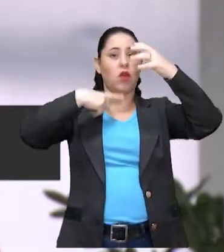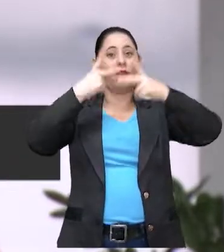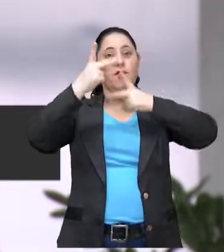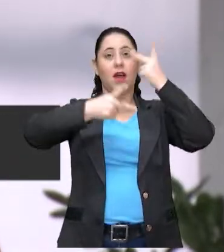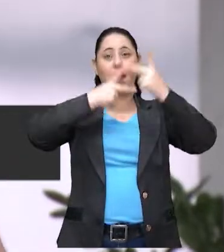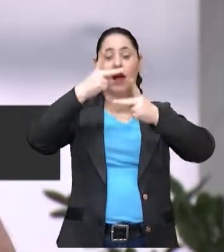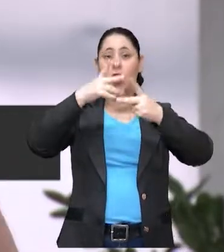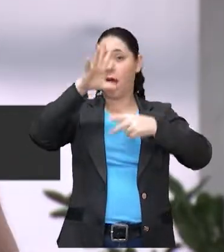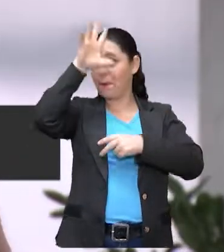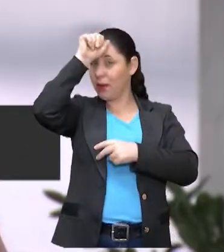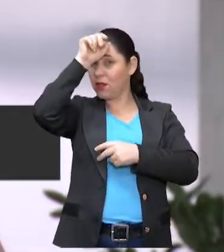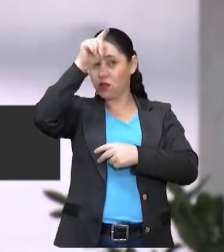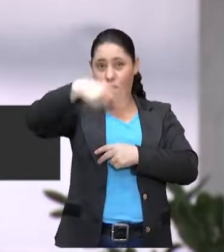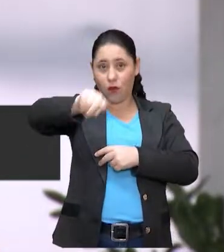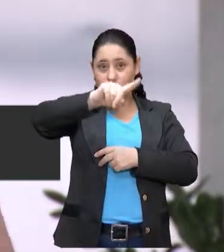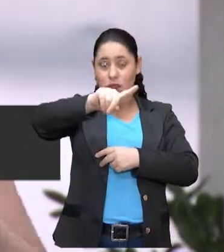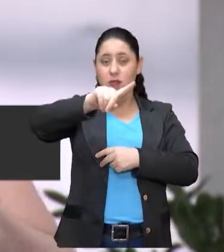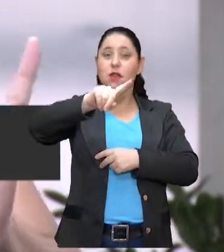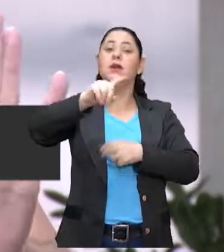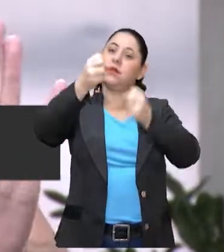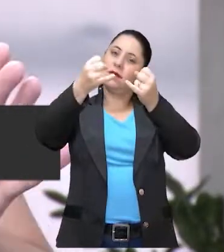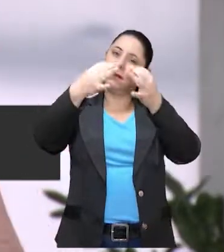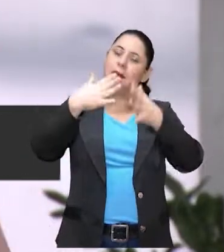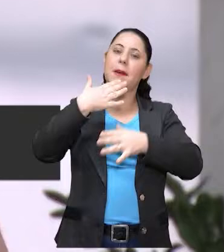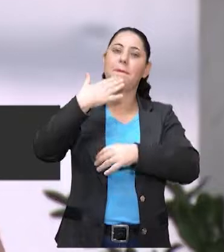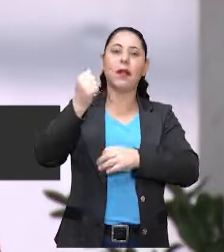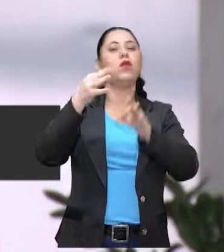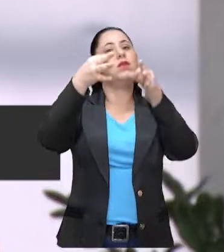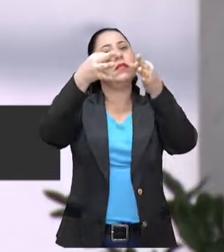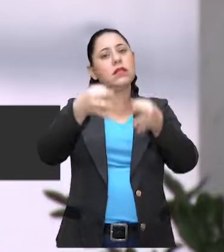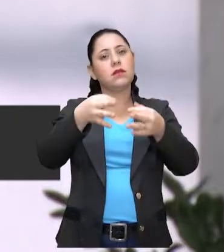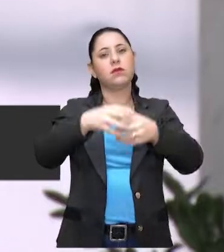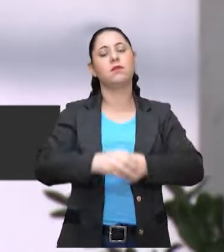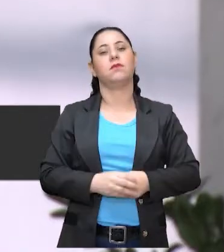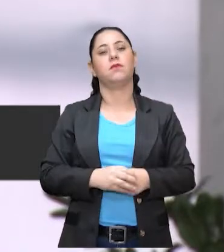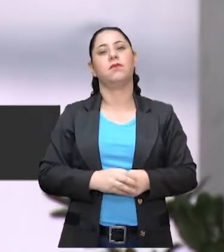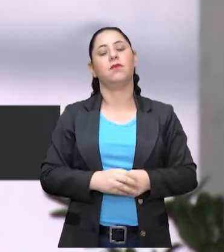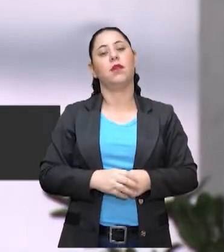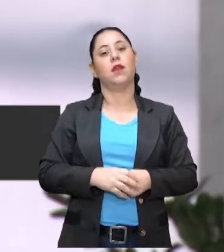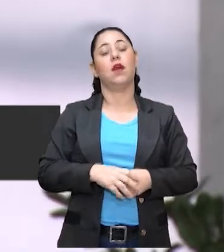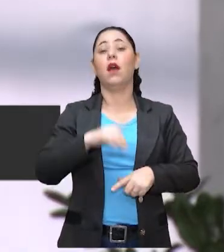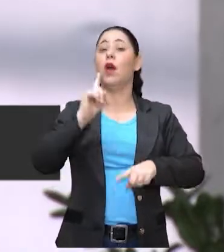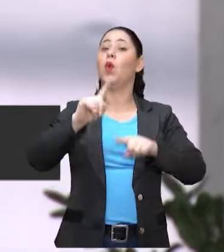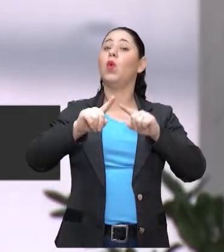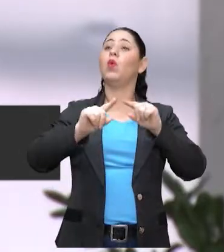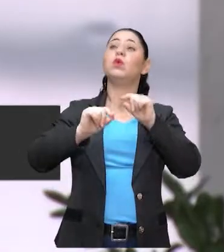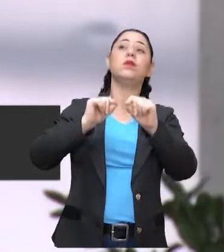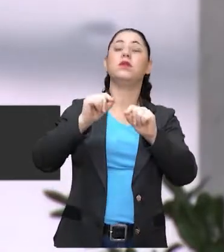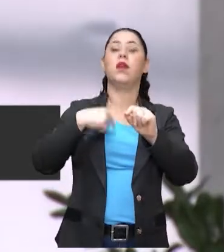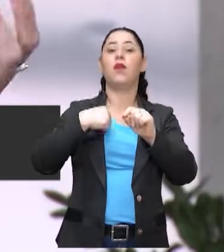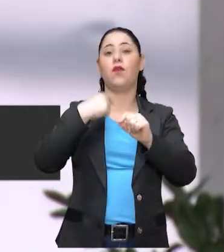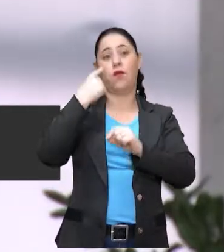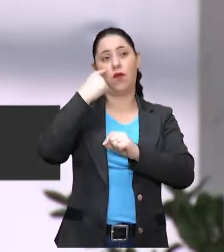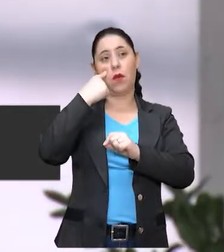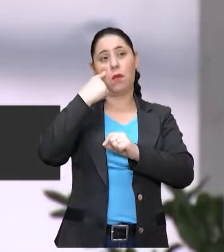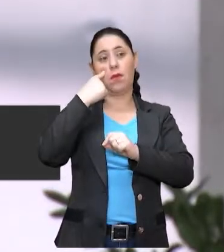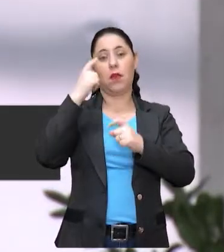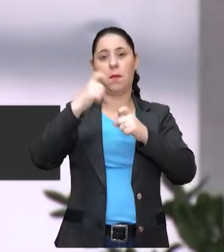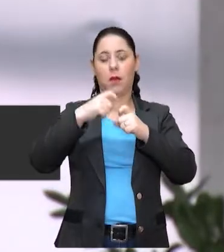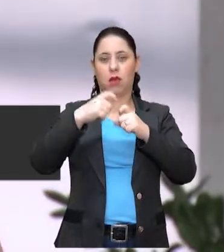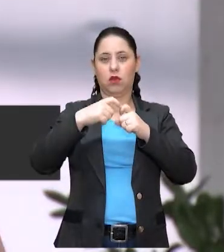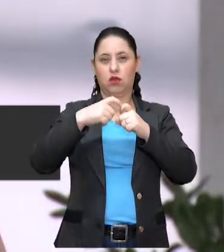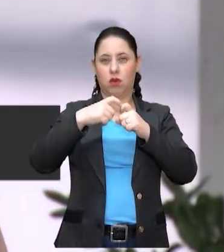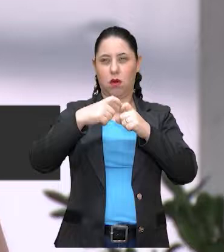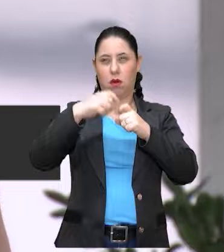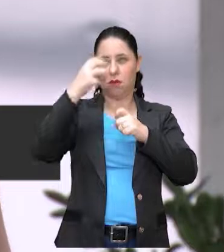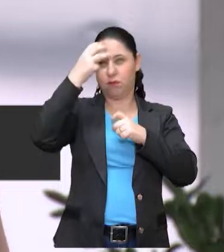só estou falando do que eu tenho aprendido com vocês, e vocês podem explicar melhor, com certeza. Mas assim, geralmente eu vi uma psiquiatra falando